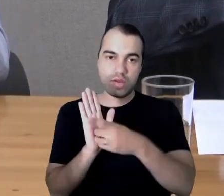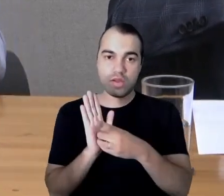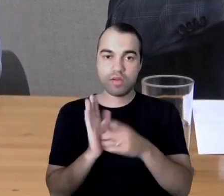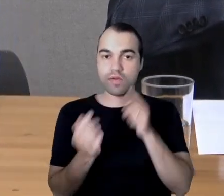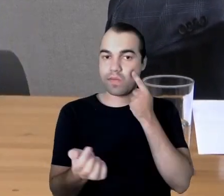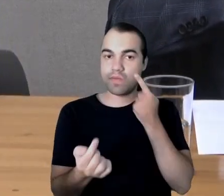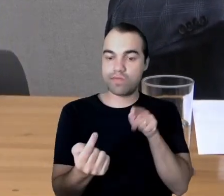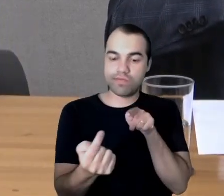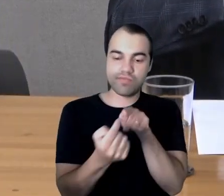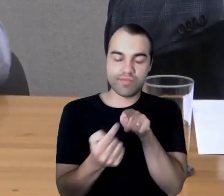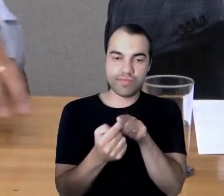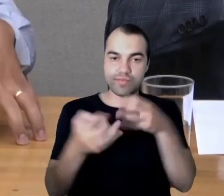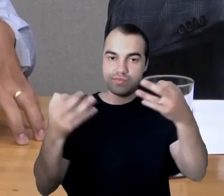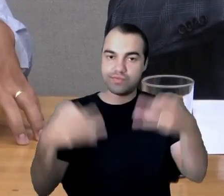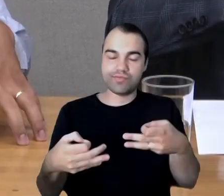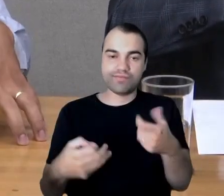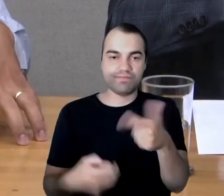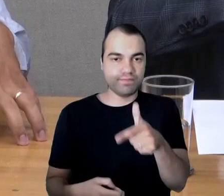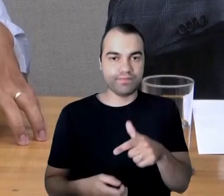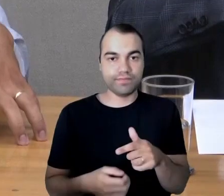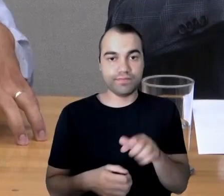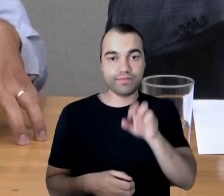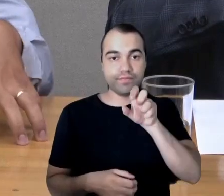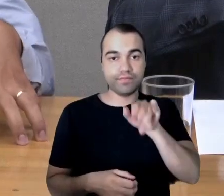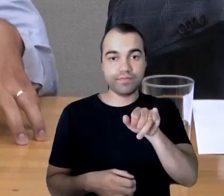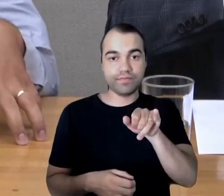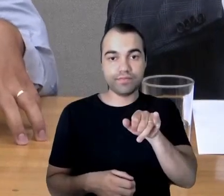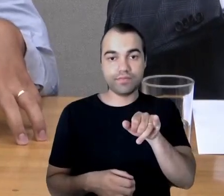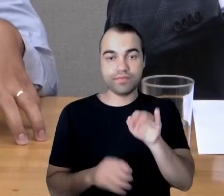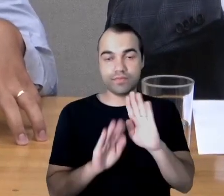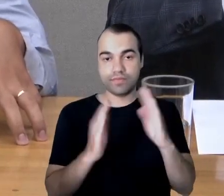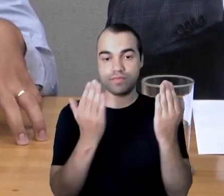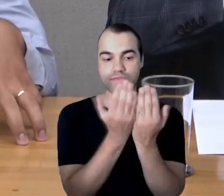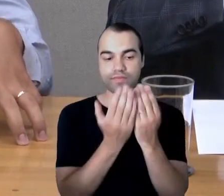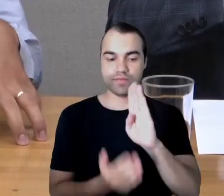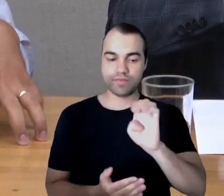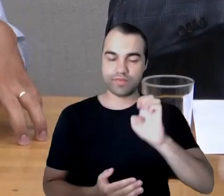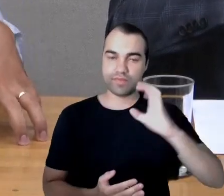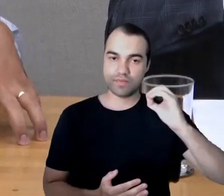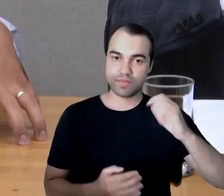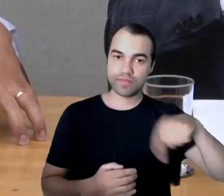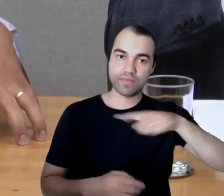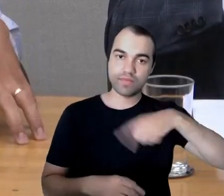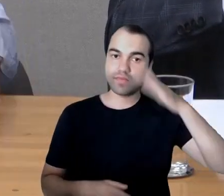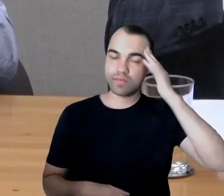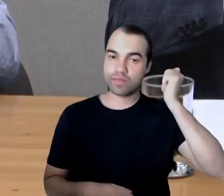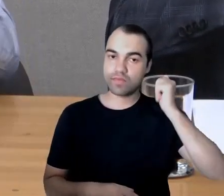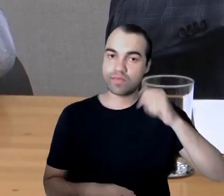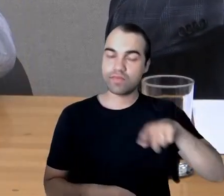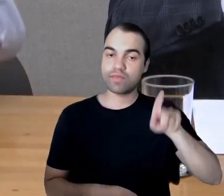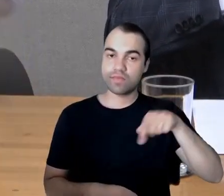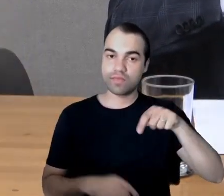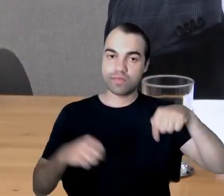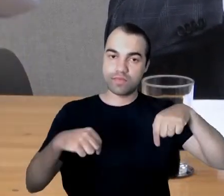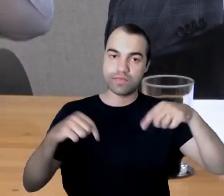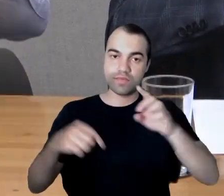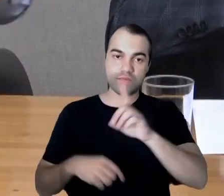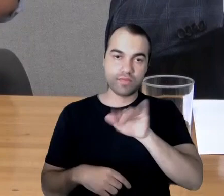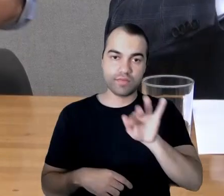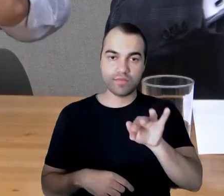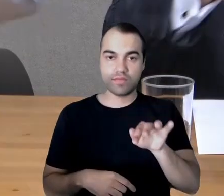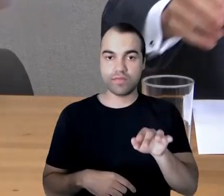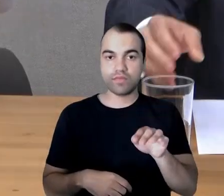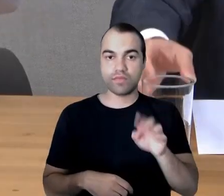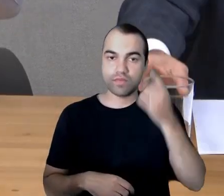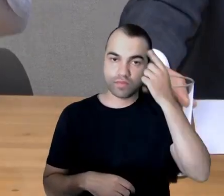vai tampar os becos a gente sabe como é isso aqui no DF a política do fato consumado um dia você diz ah pode pode